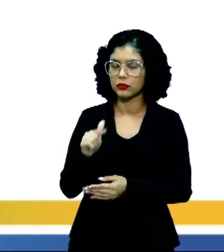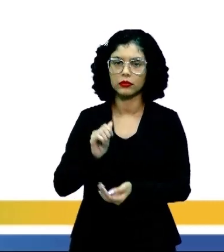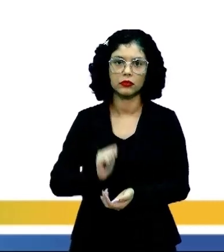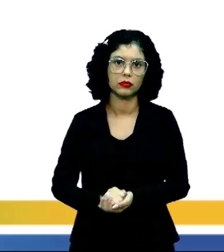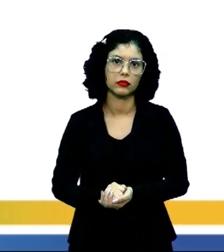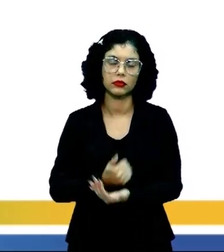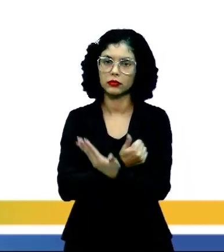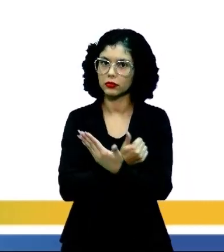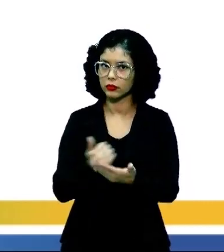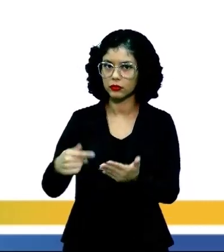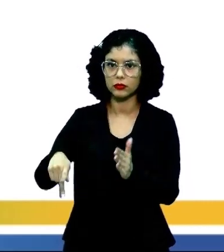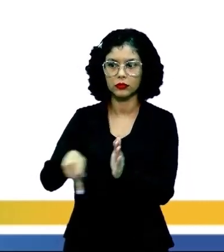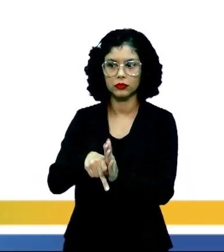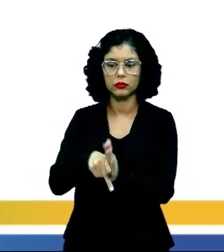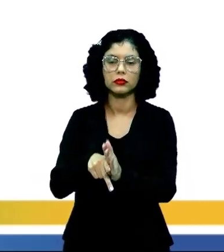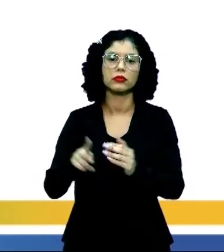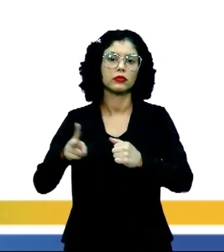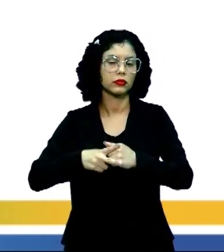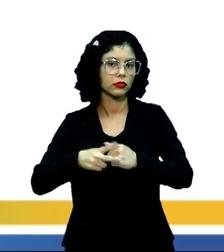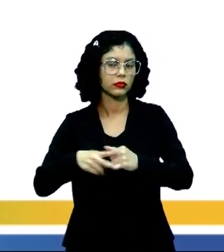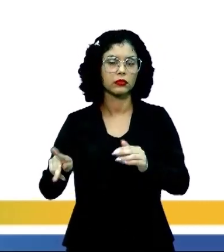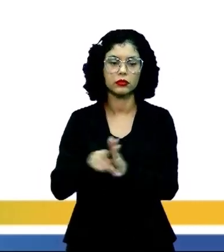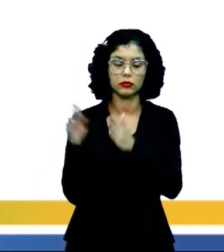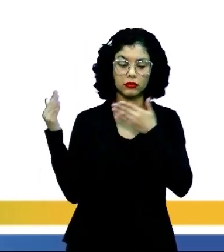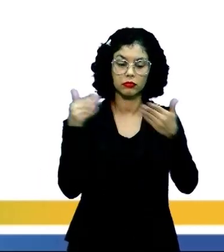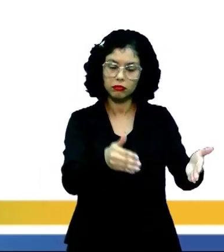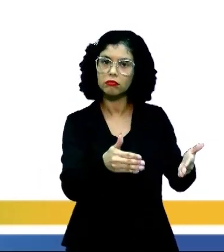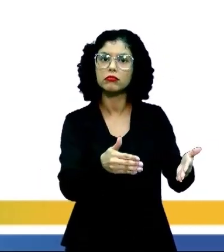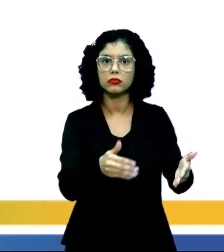uma ação verbal específica.